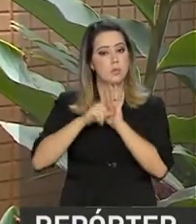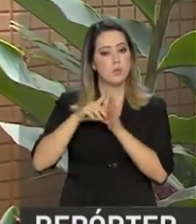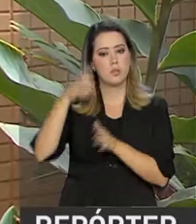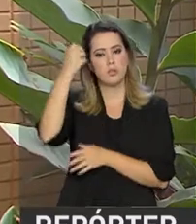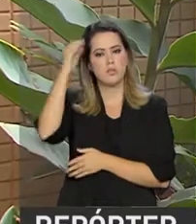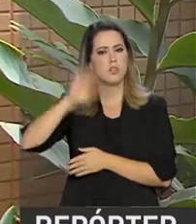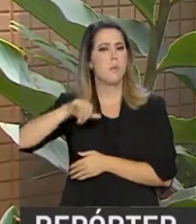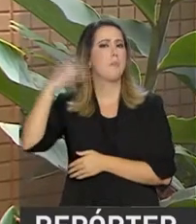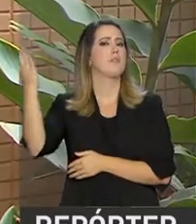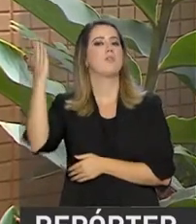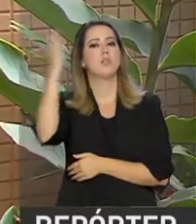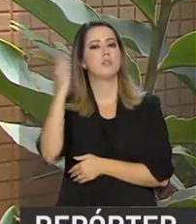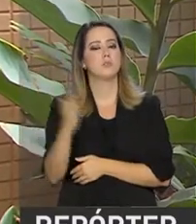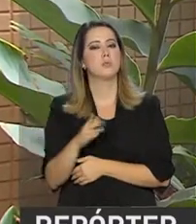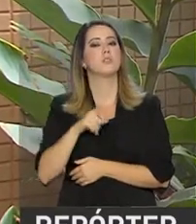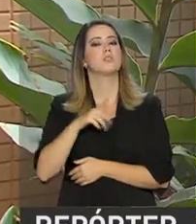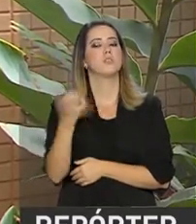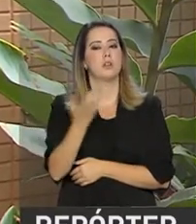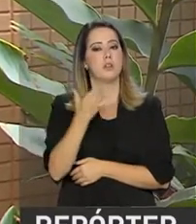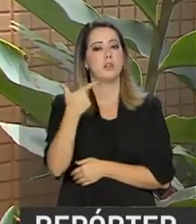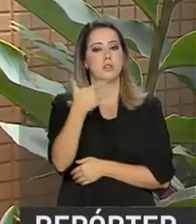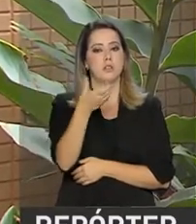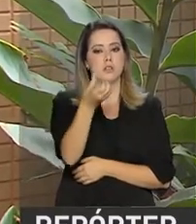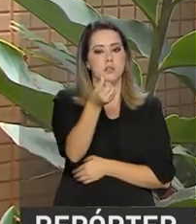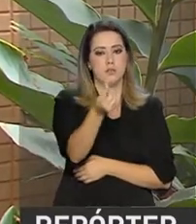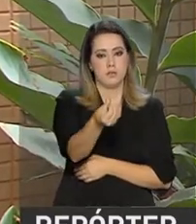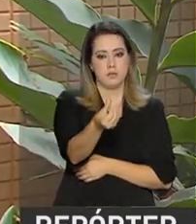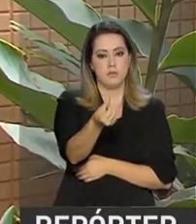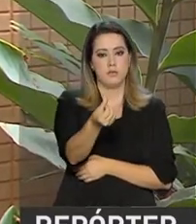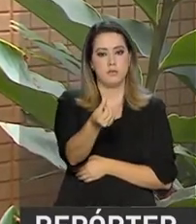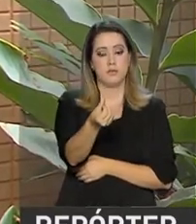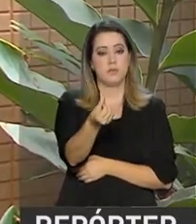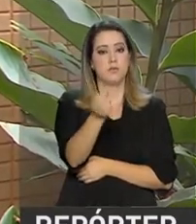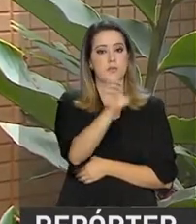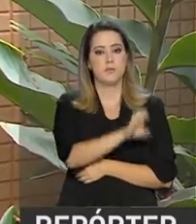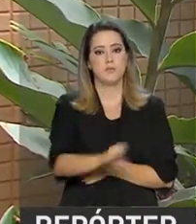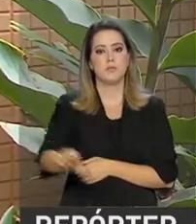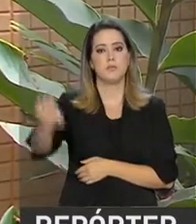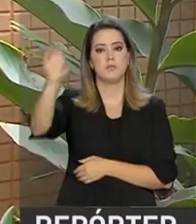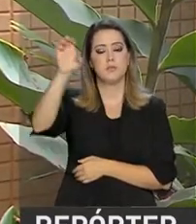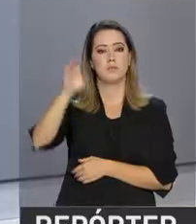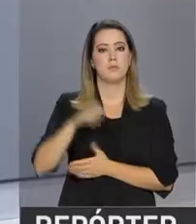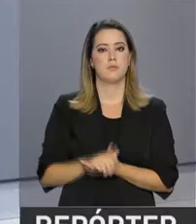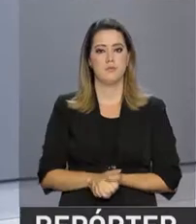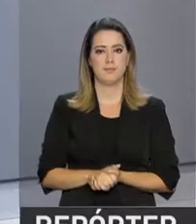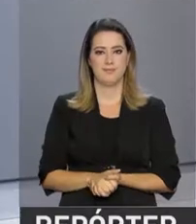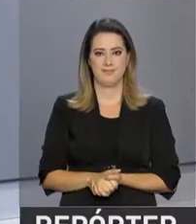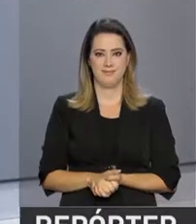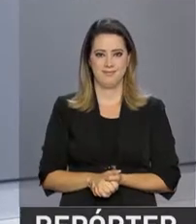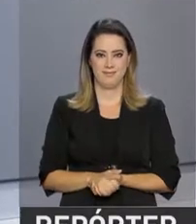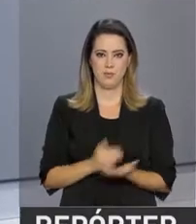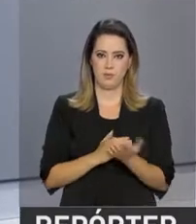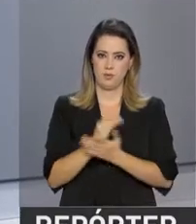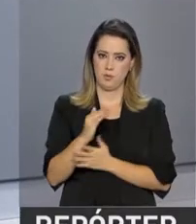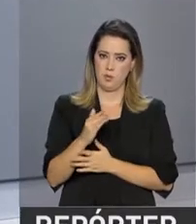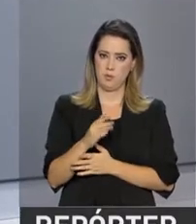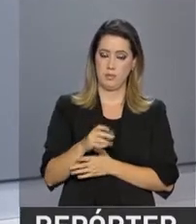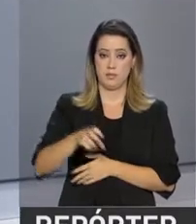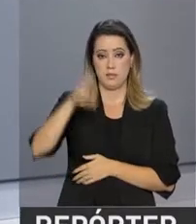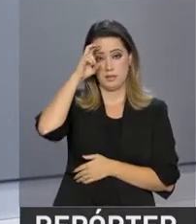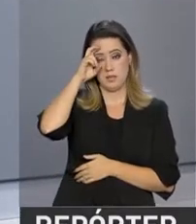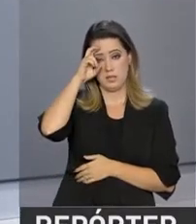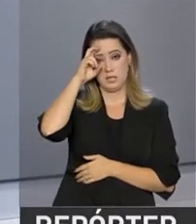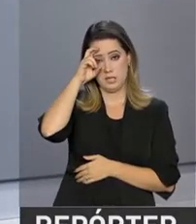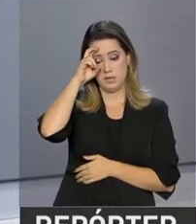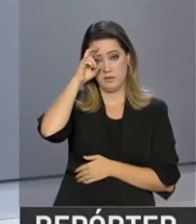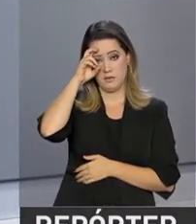tenho planejamento de conhecer todos os 26 estados, porque eu já moro no DF, né? Então conhecer todos os outros 26 estados. Começa nesta quinta-feira em